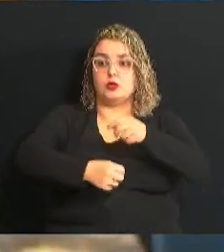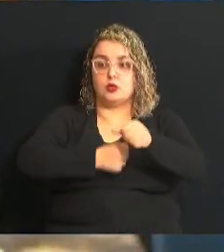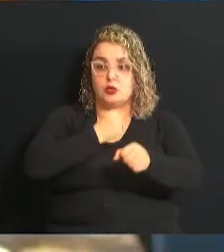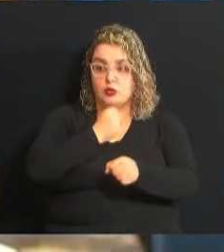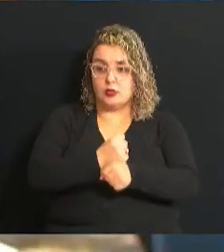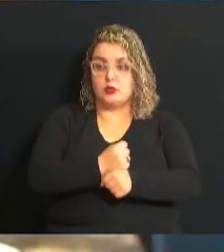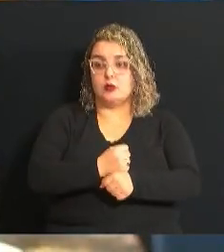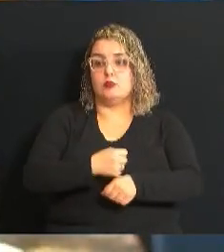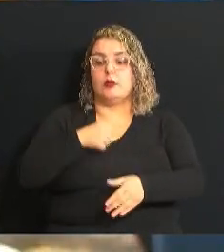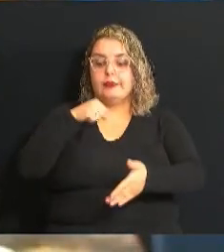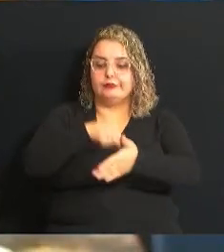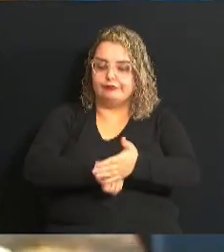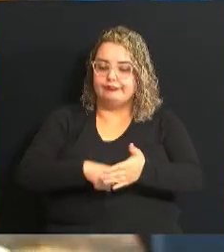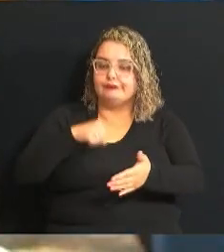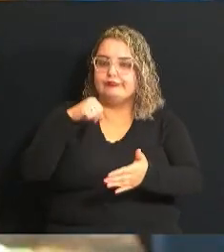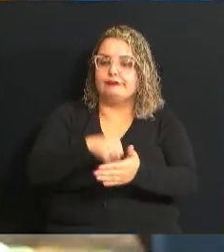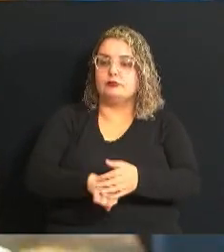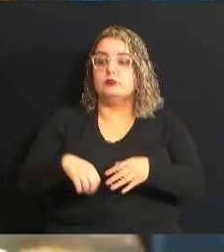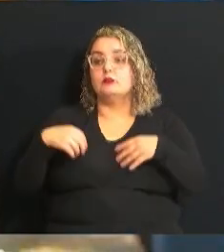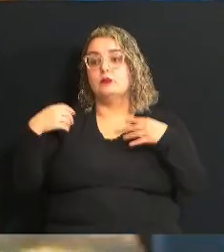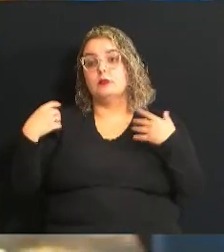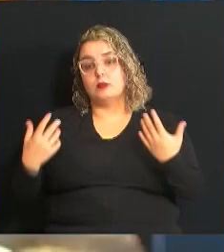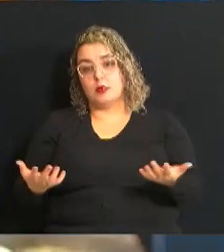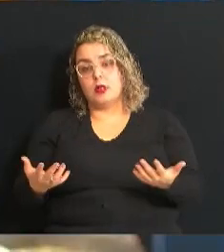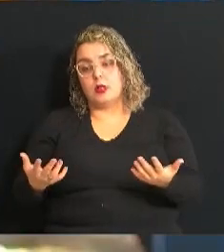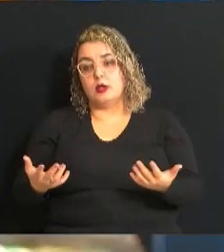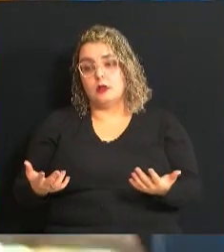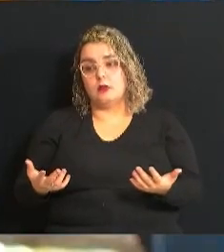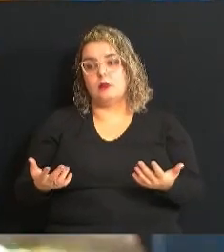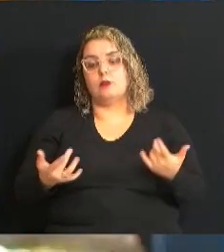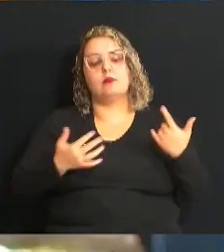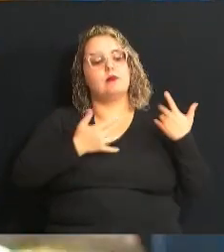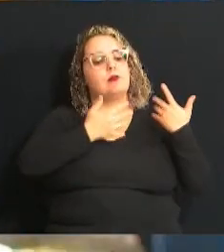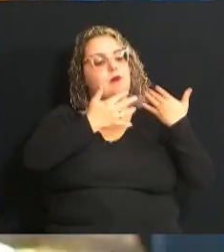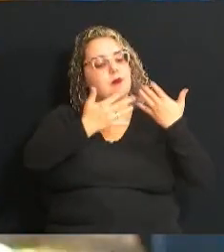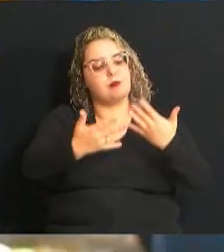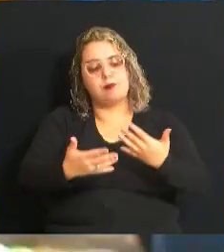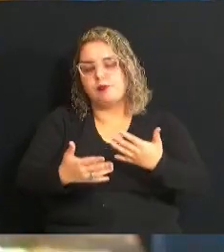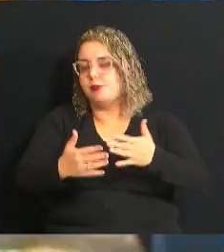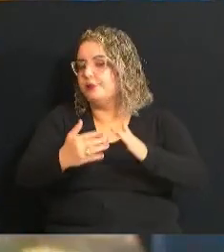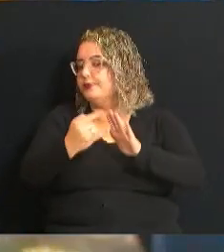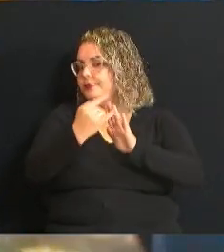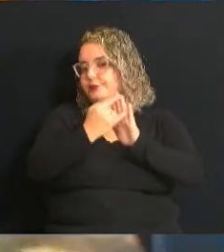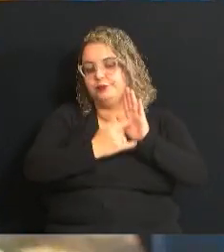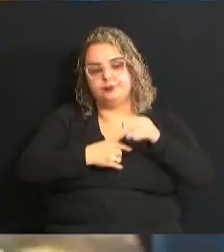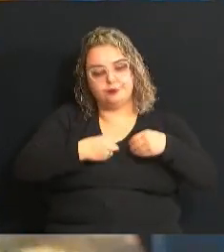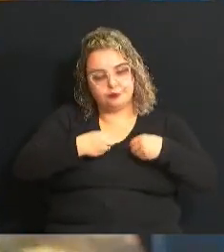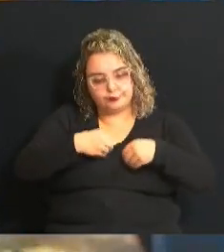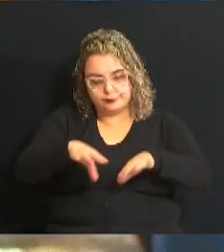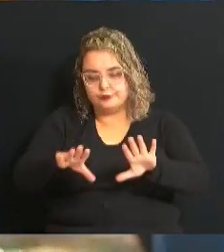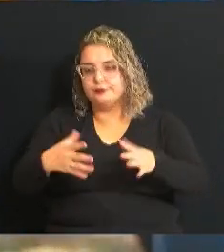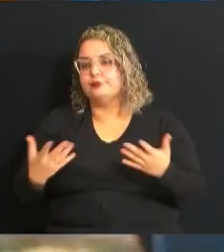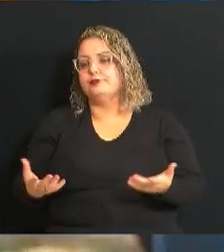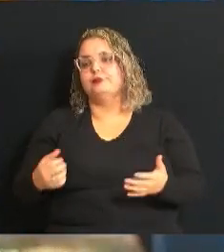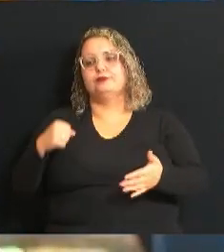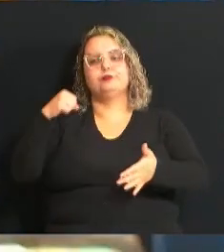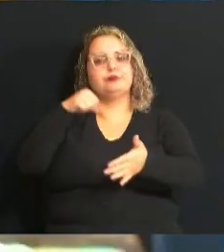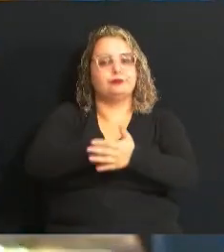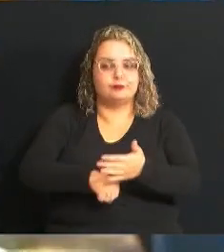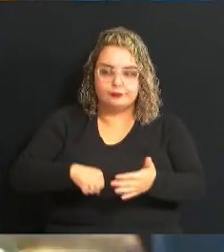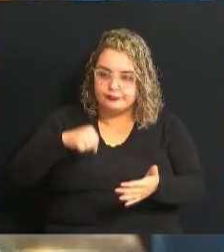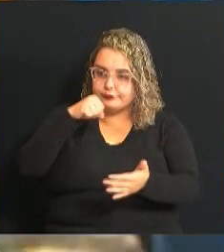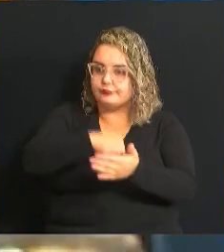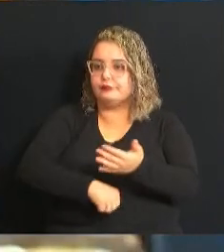essa luta. Só que a gente, desde esse tempo, encaminha documento, vem encaminhando, lutando e